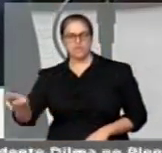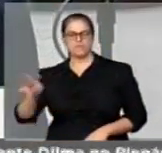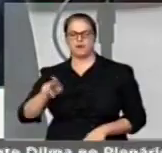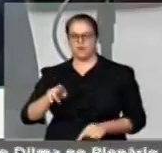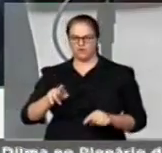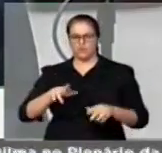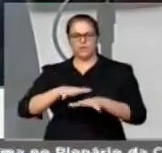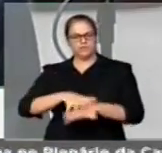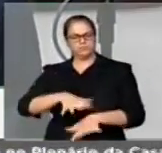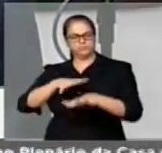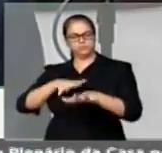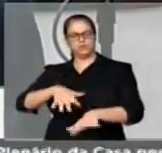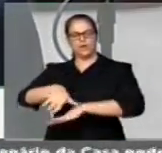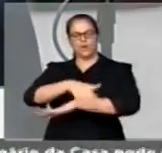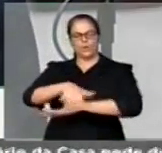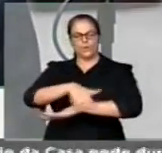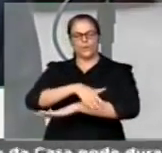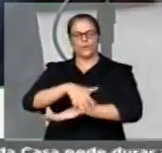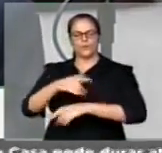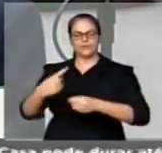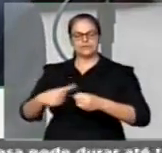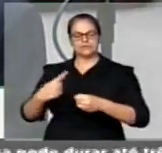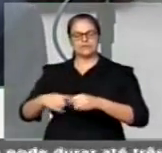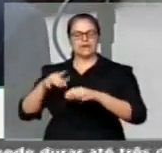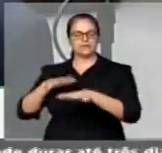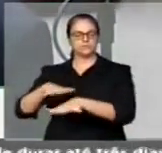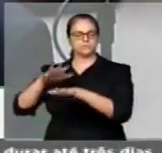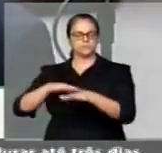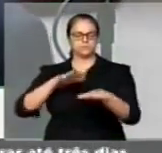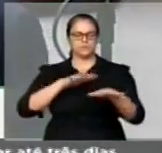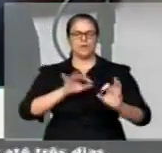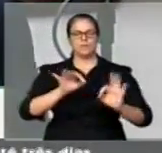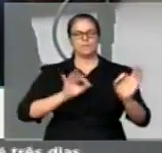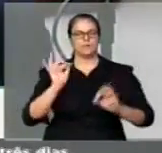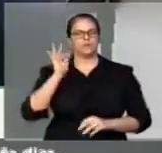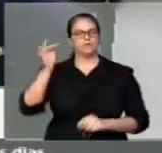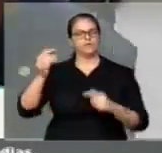daquela cidade, também já preparando o grito da terra Brasil. Muito obrigado, presidente. Obrigado, deputado.